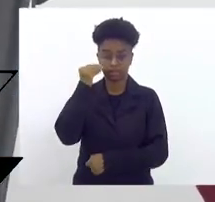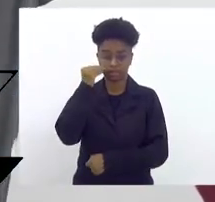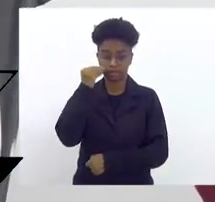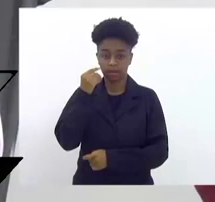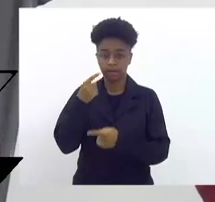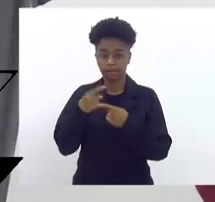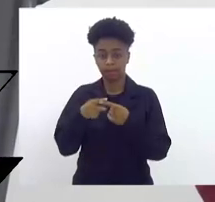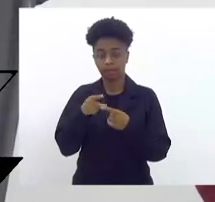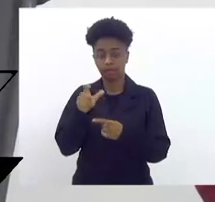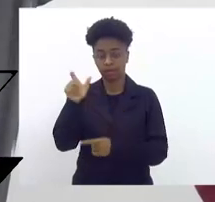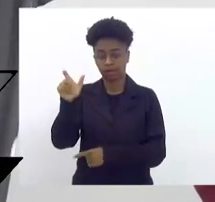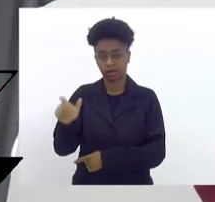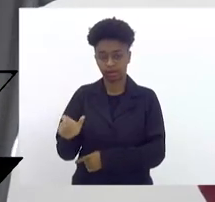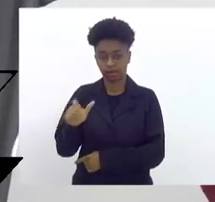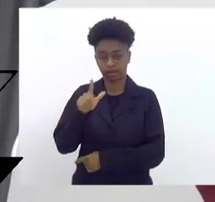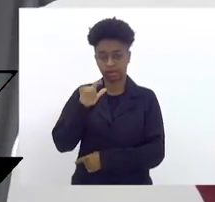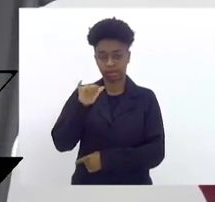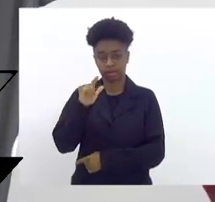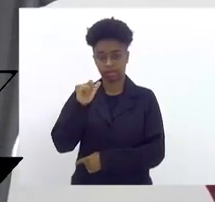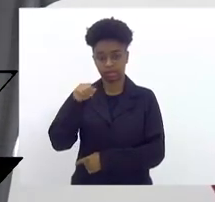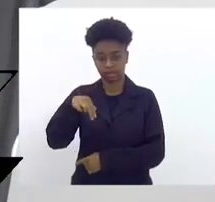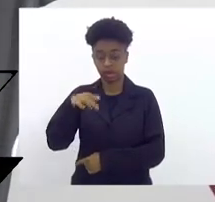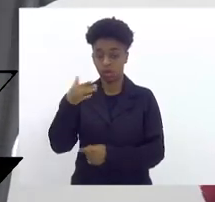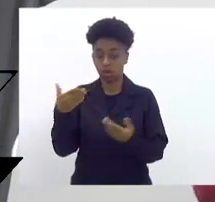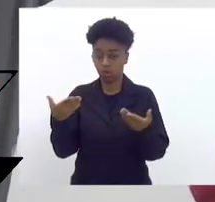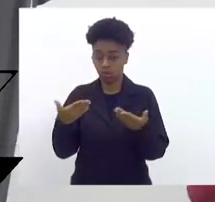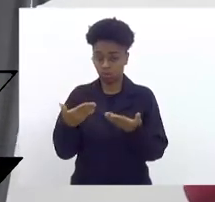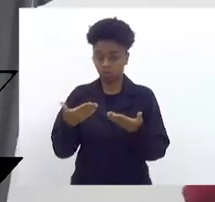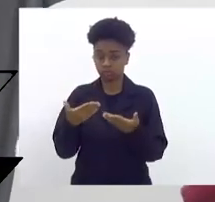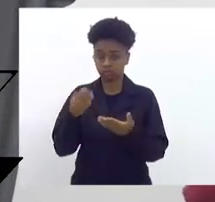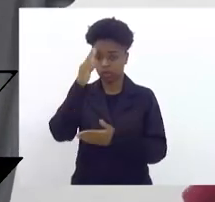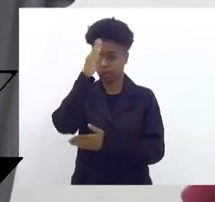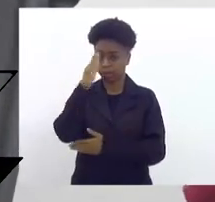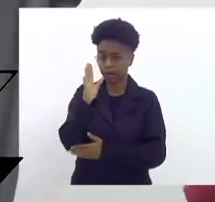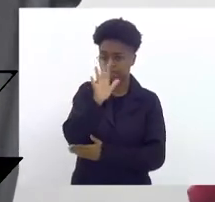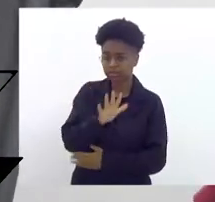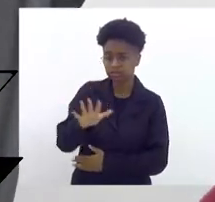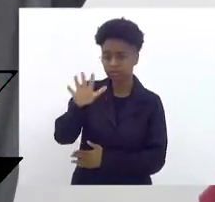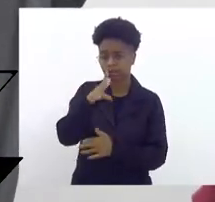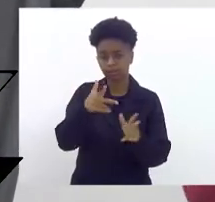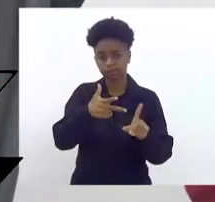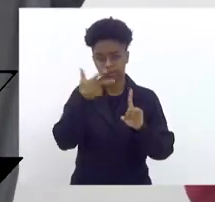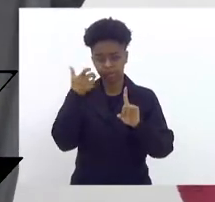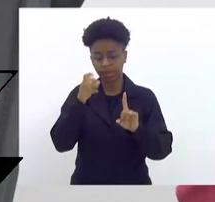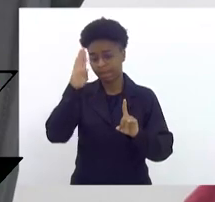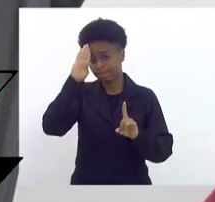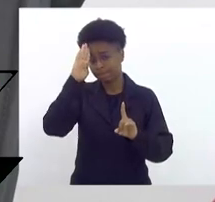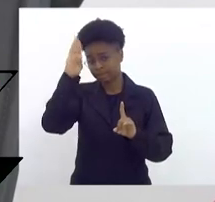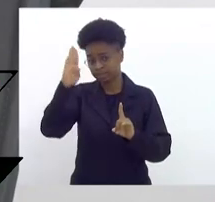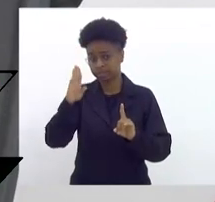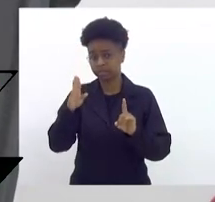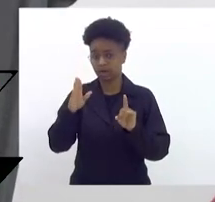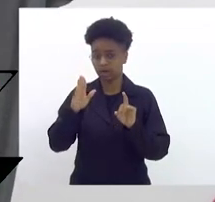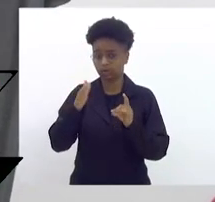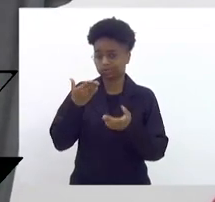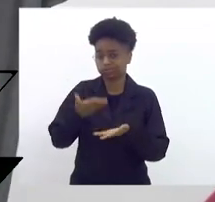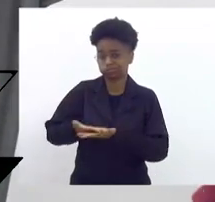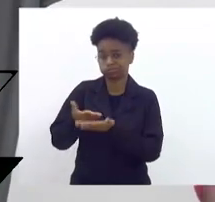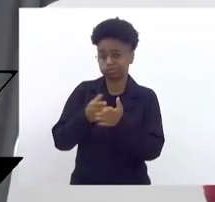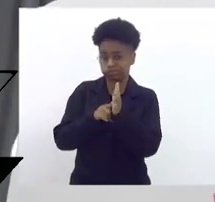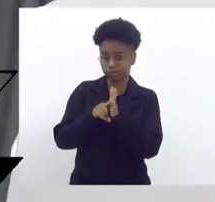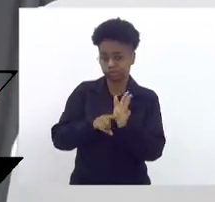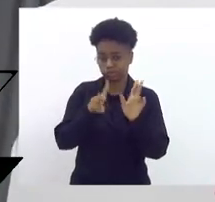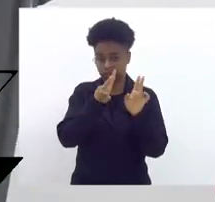ela é a doutora Lilian é hoje reconhecida no Brasil como uma das principais especialistas nesse tempo então